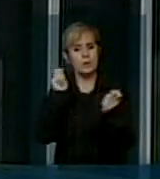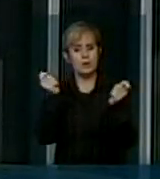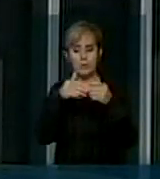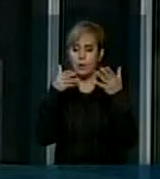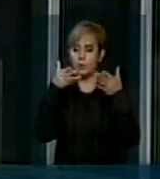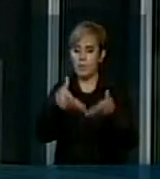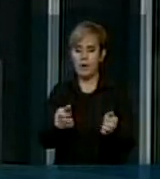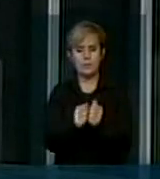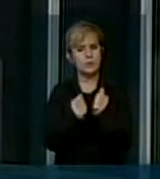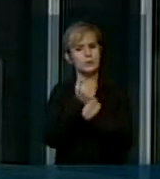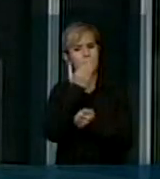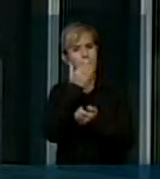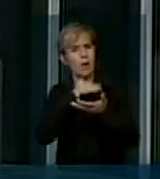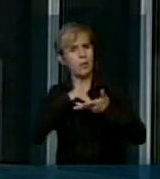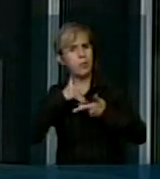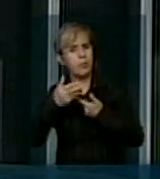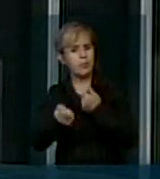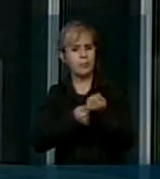que comem.